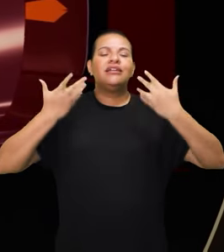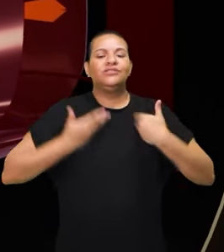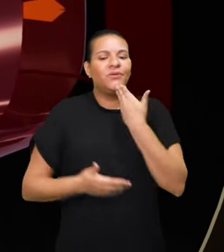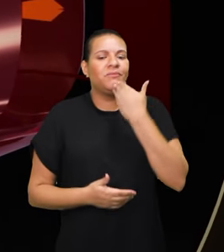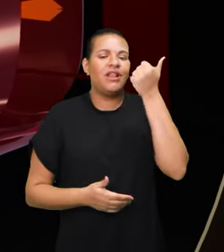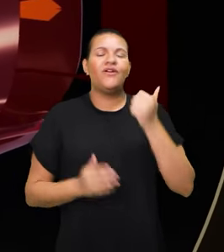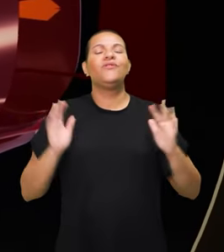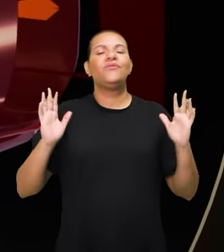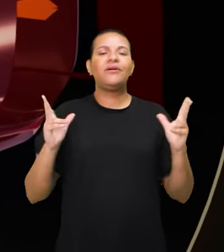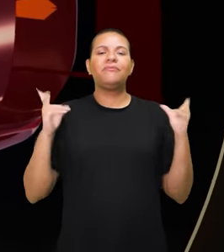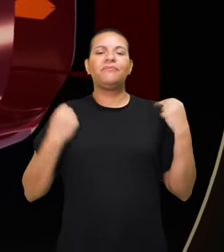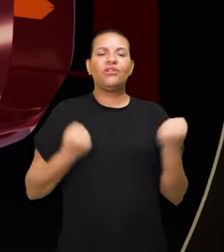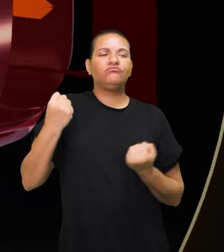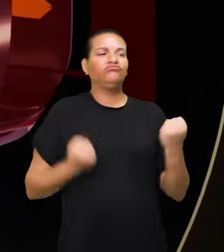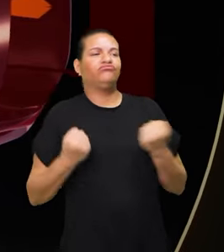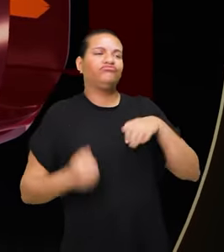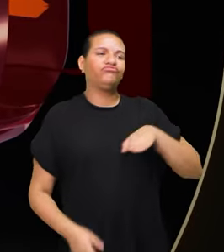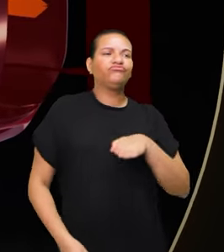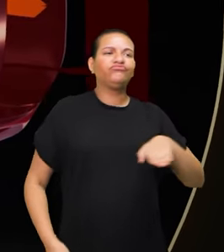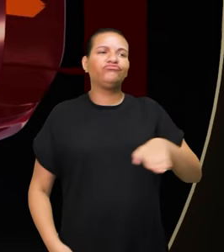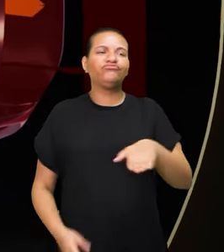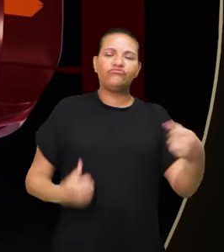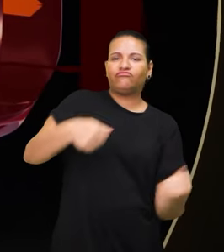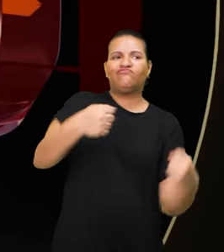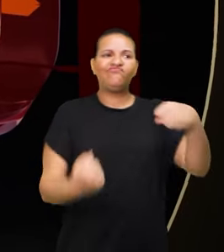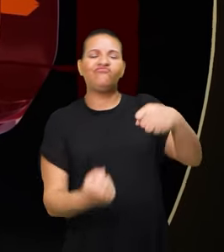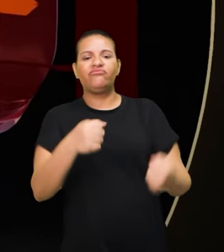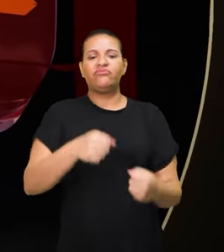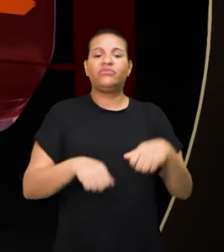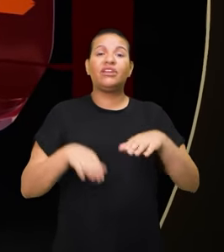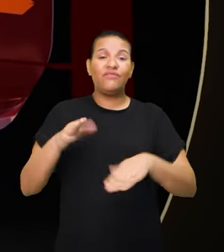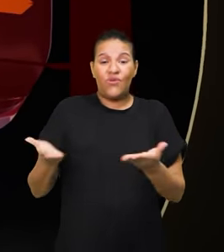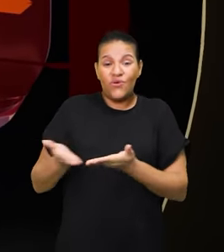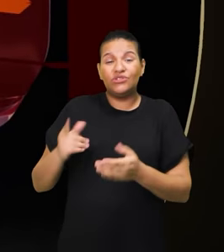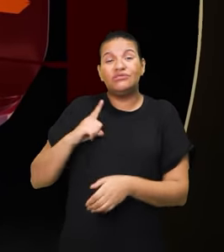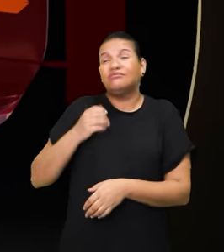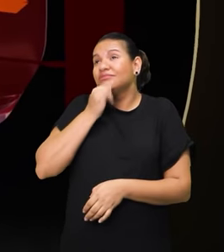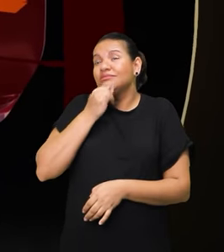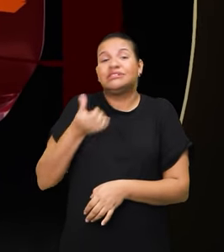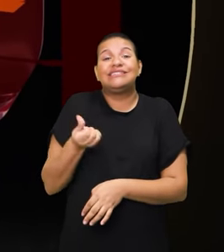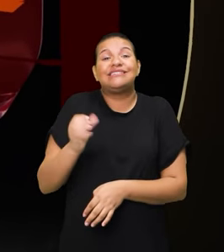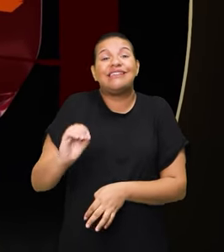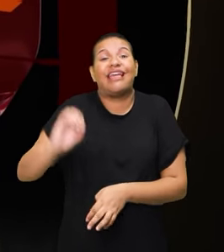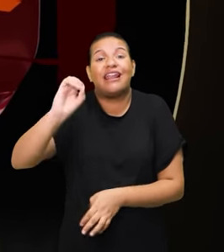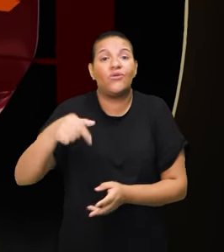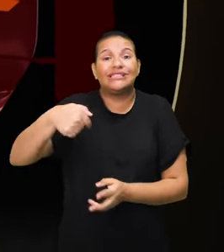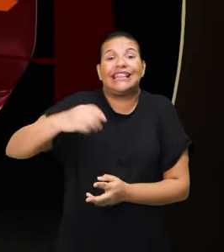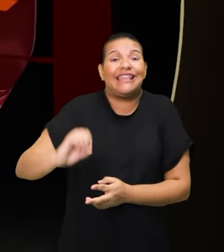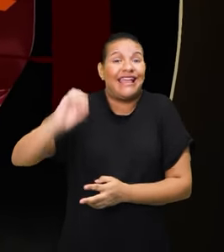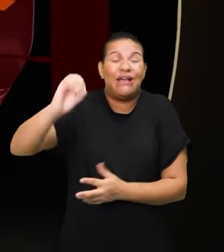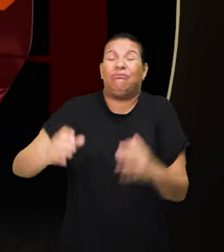inclusiv projeto 3D de um carroa né hoje um stockar tem pilotos submetidos a 70 G